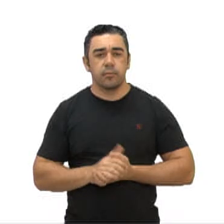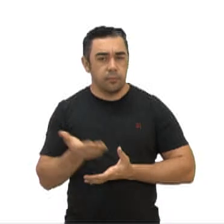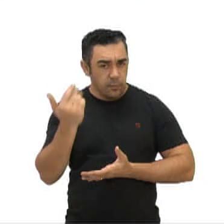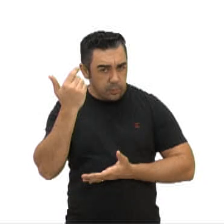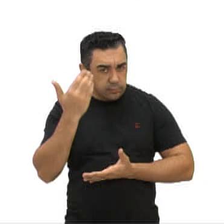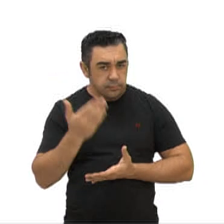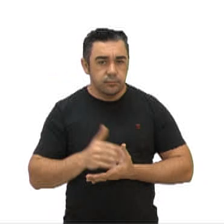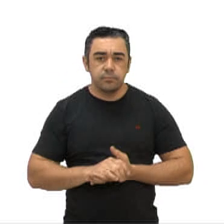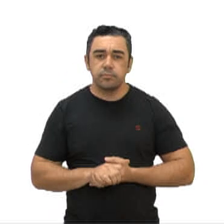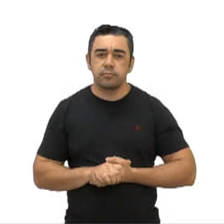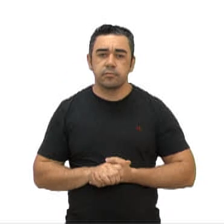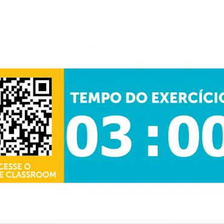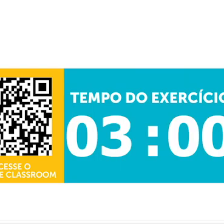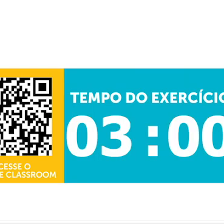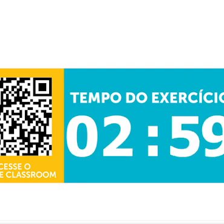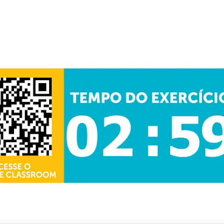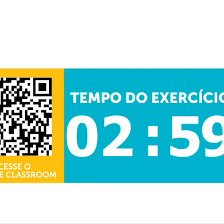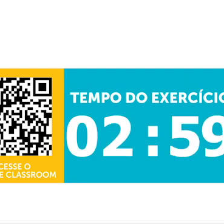Vamos lá, moçada?